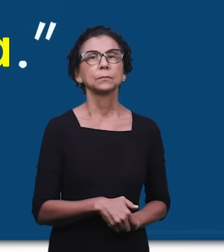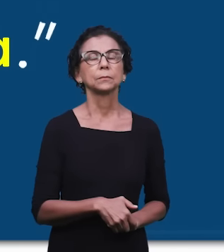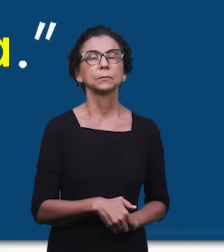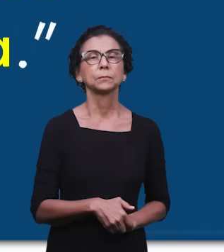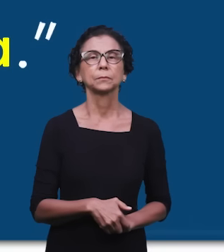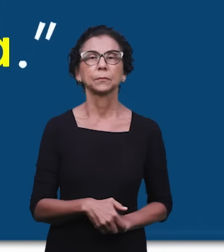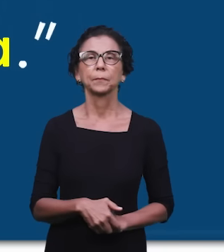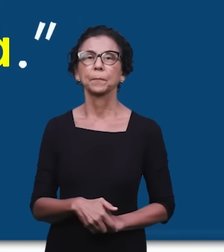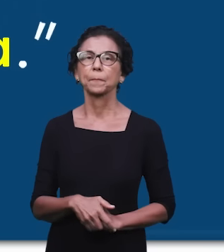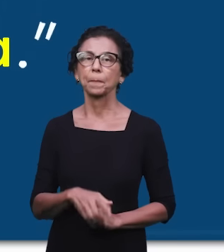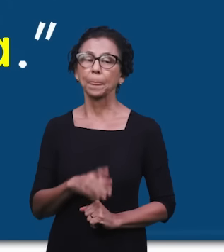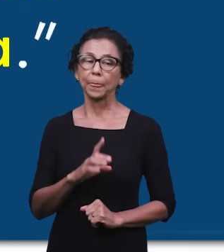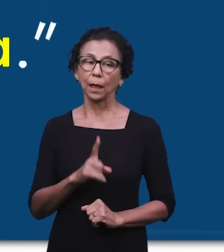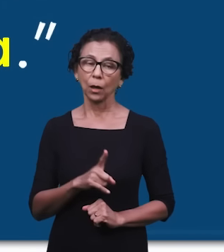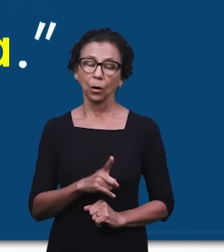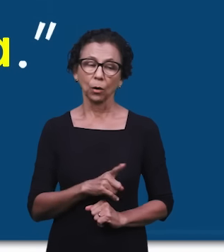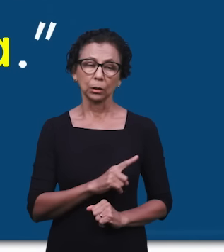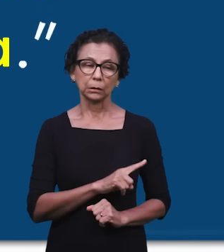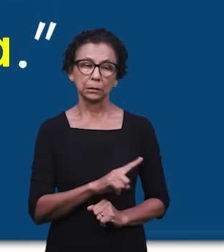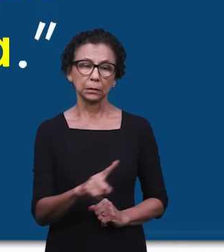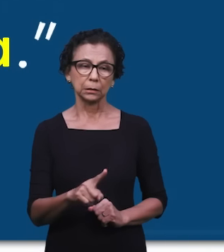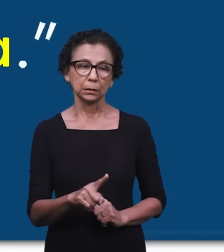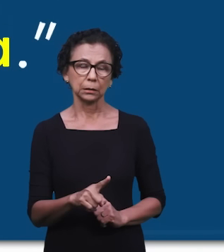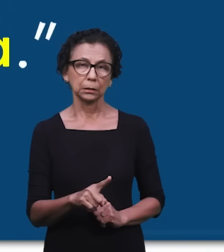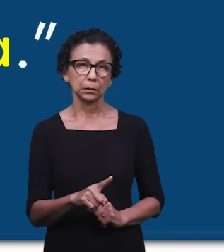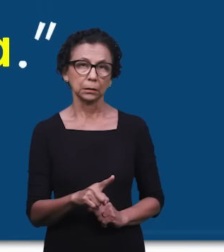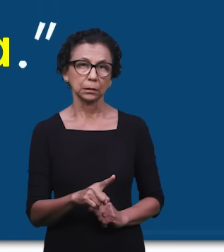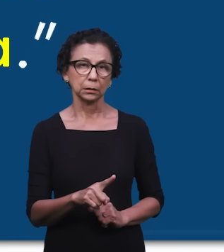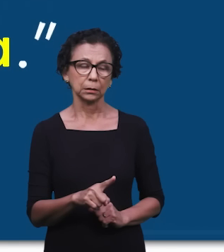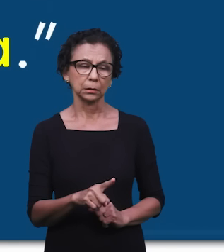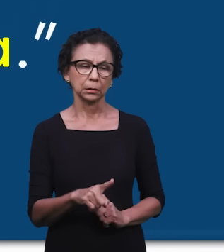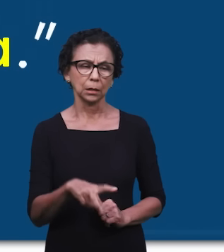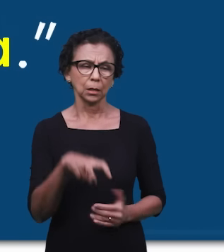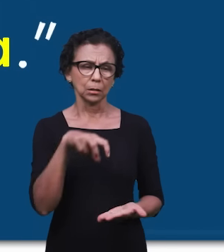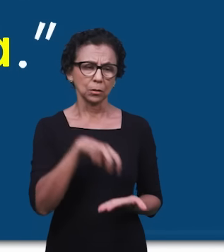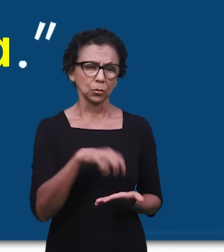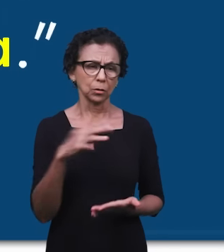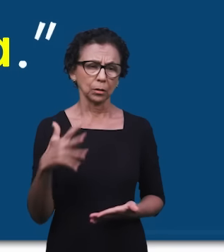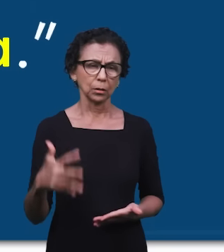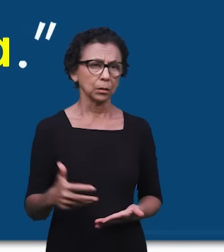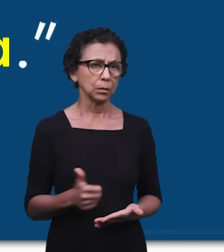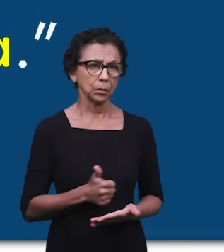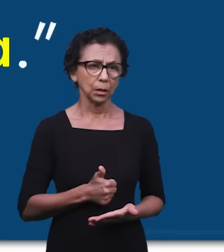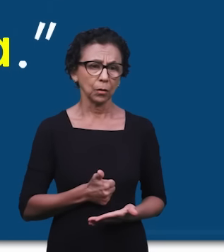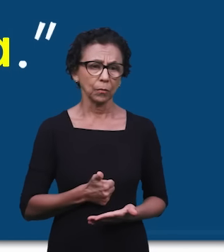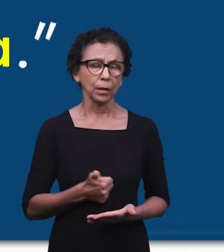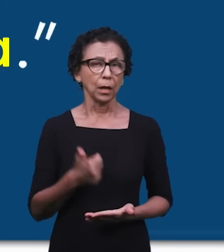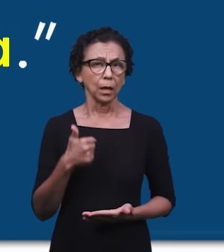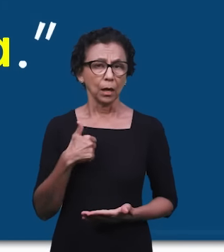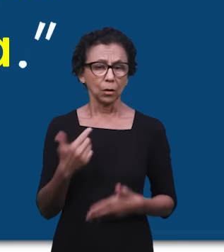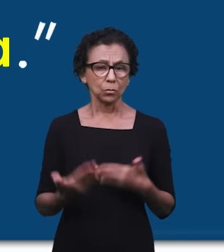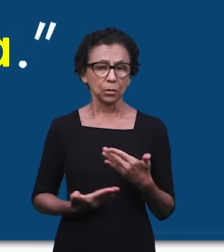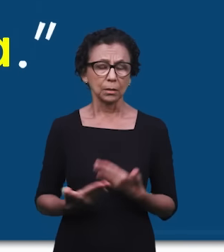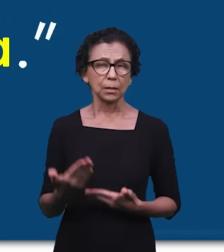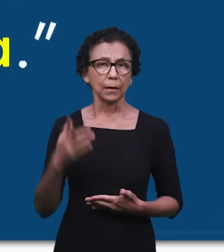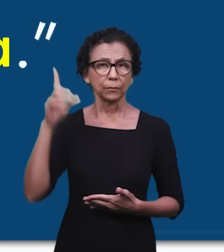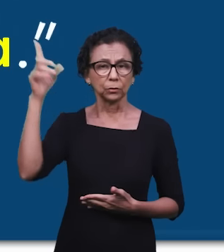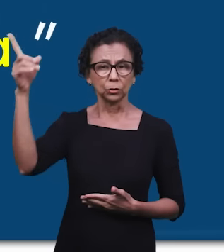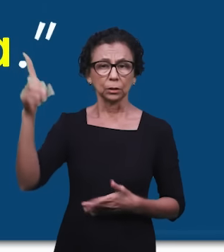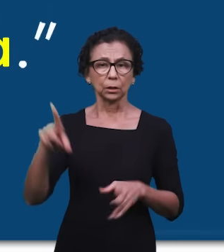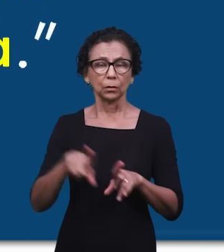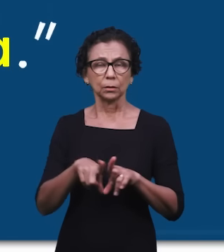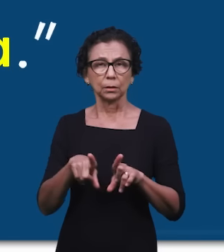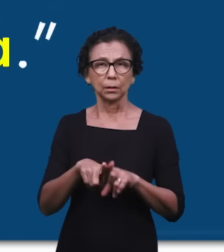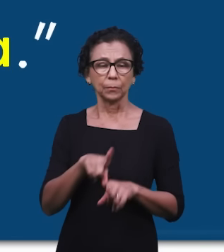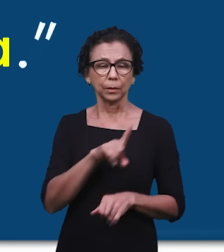Ele disse assim, olha, não faças tal, porque eu sou conservo teu e também dos teus irmãos que têm o testemunho